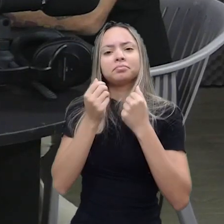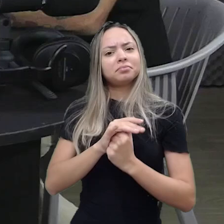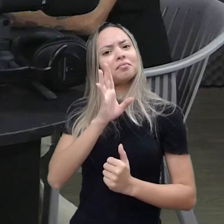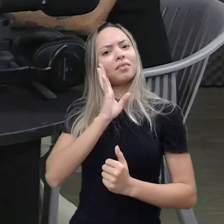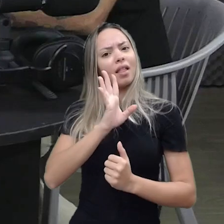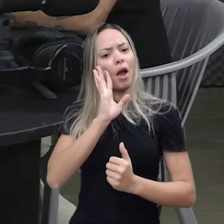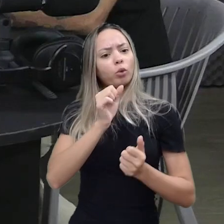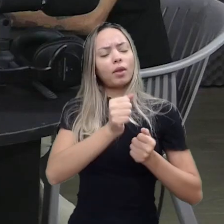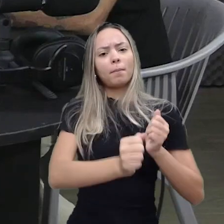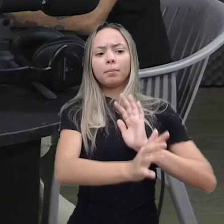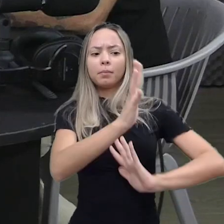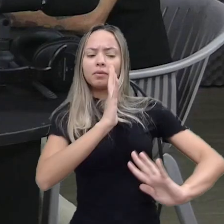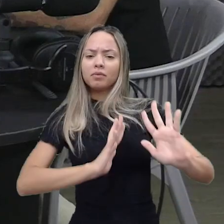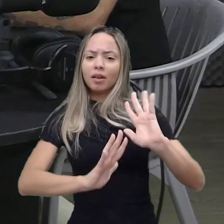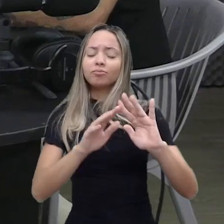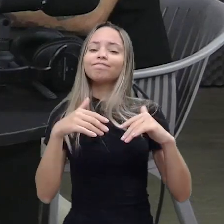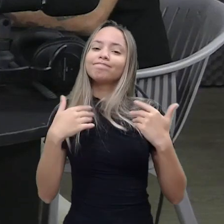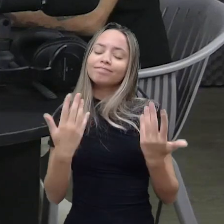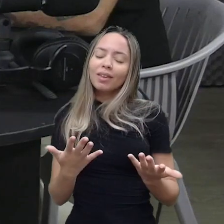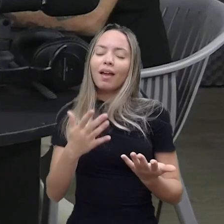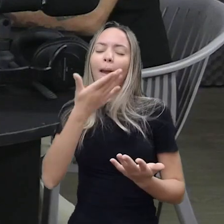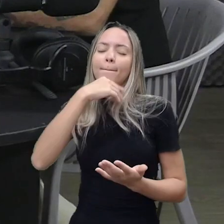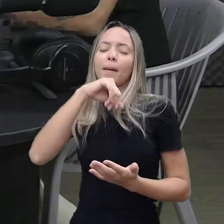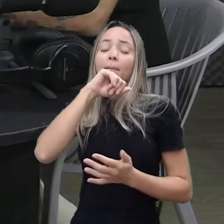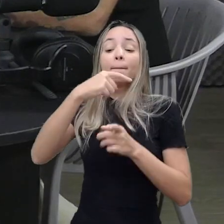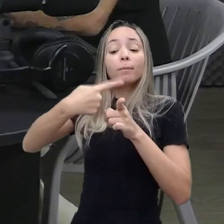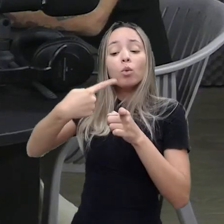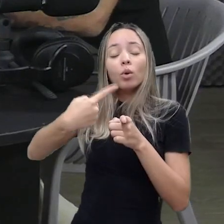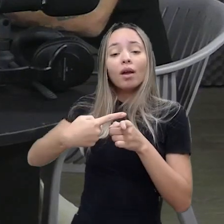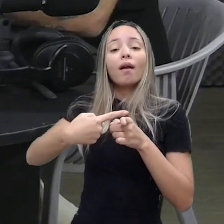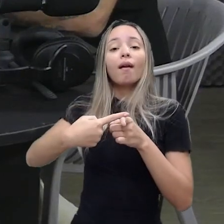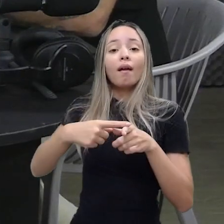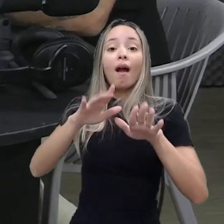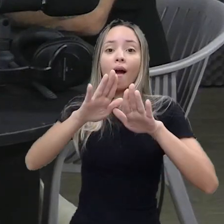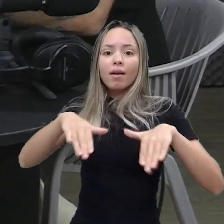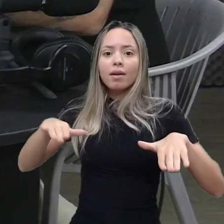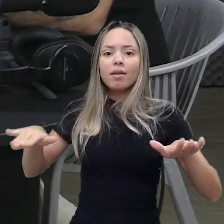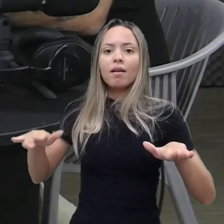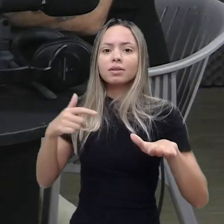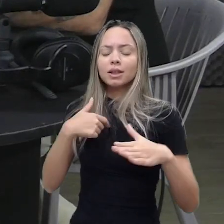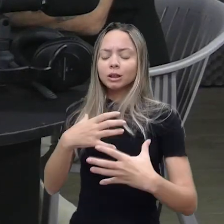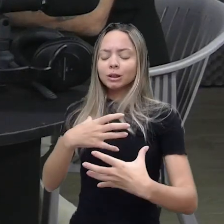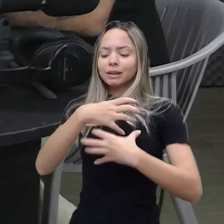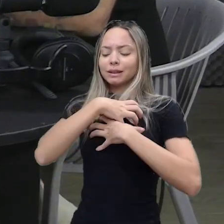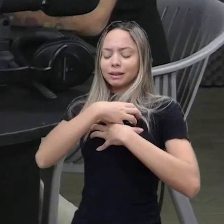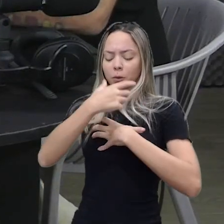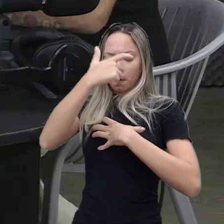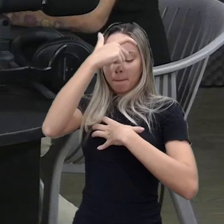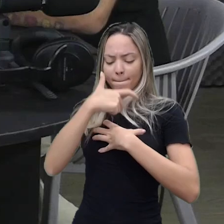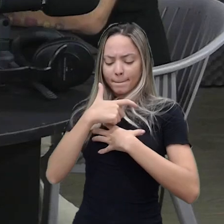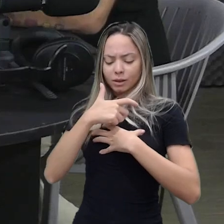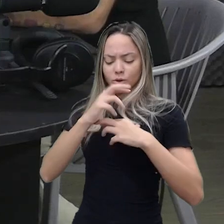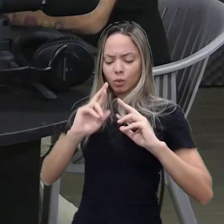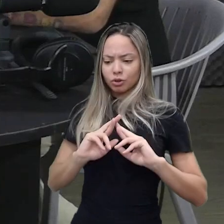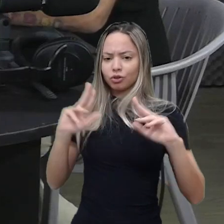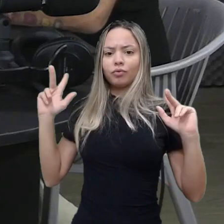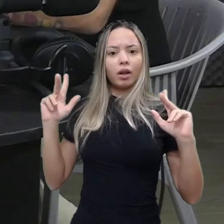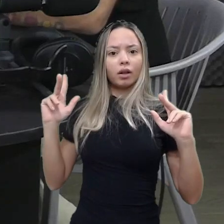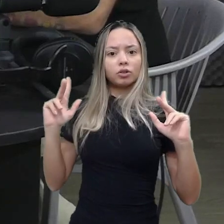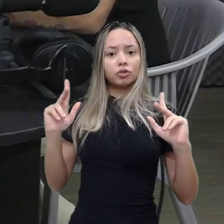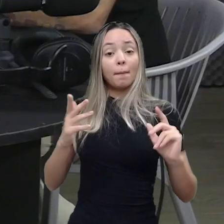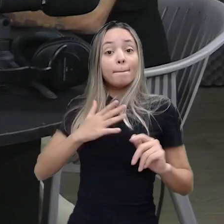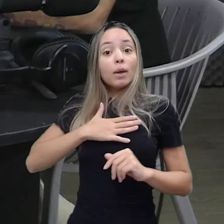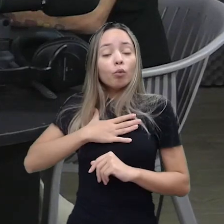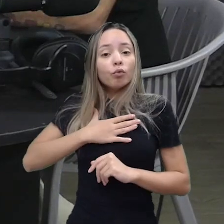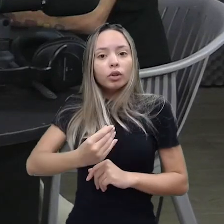dizendo isso. Ele fez: papai, essas crianças me tornam uma pessoa diferente. Veja, isso foi ele que me disse, eu estou reproduzindo